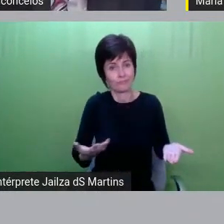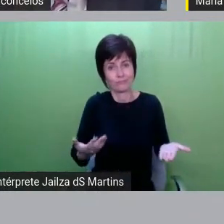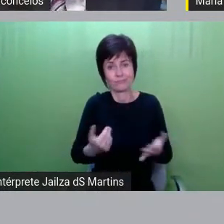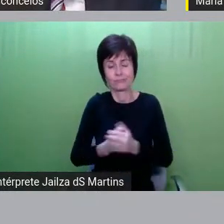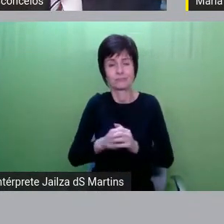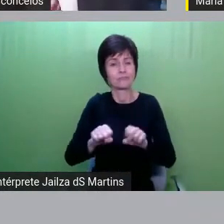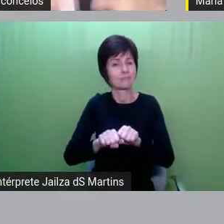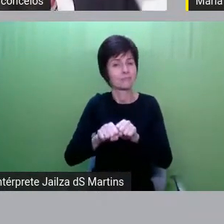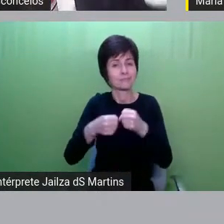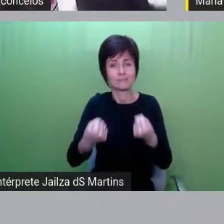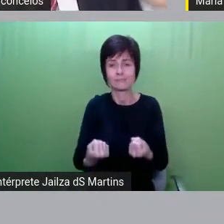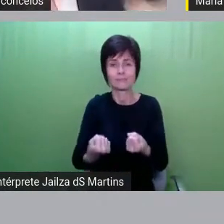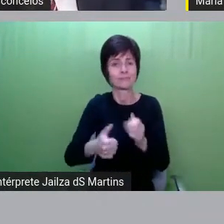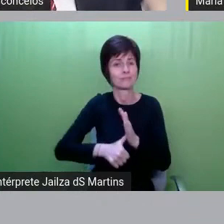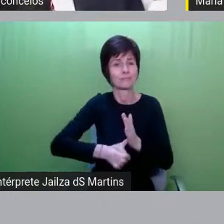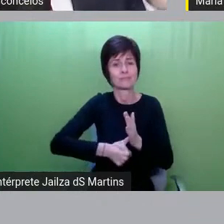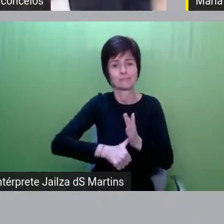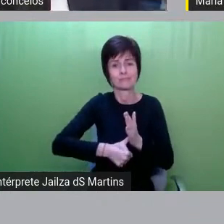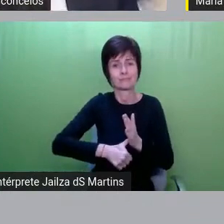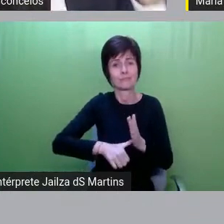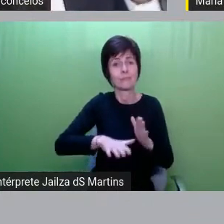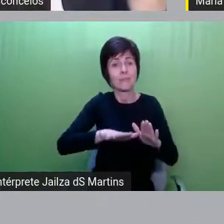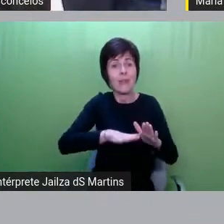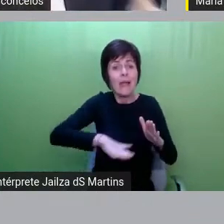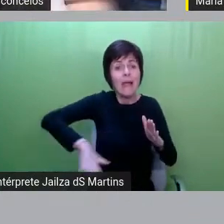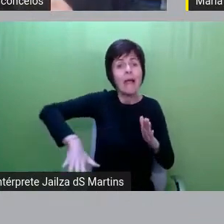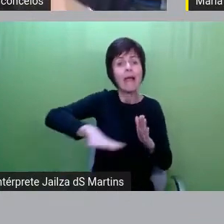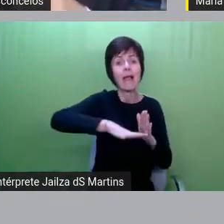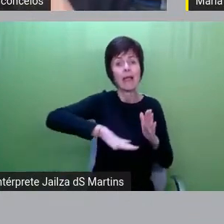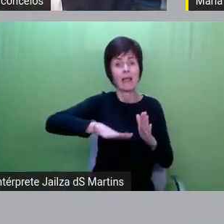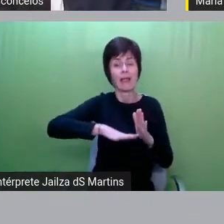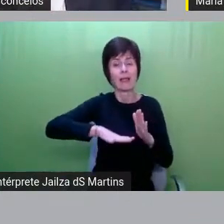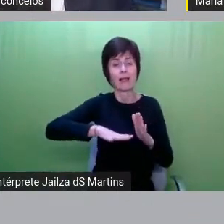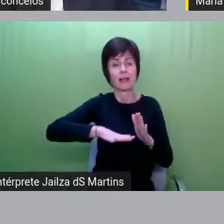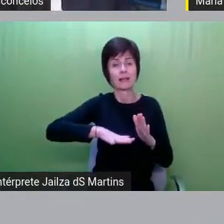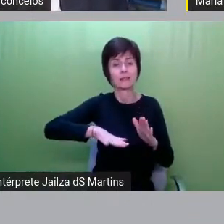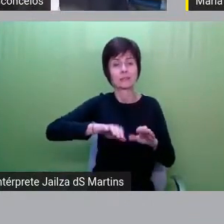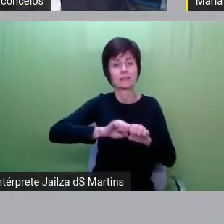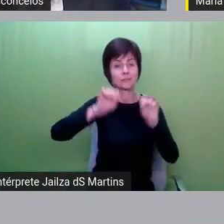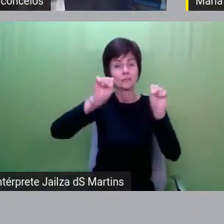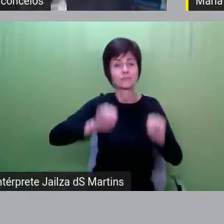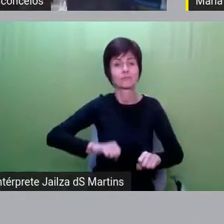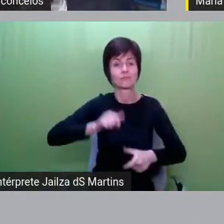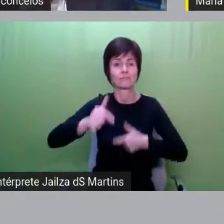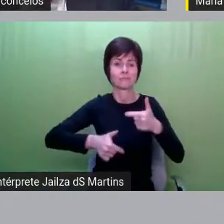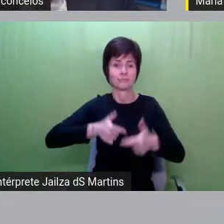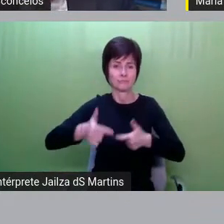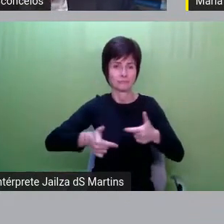Quebrou a espinha dorsal da parte atuante do sindicalismo brasileiro em mão dupla.